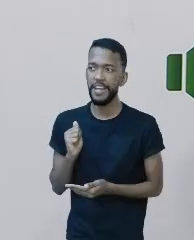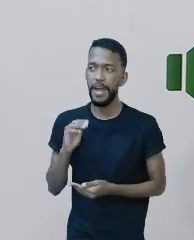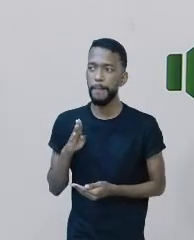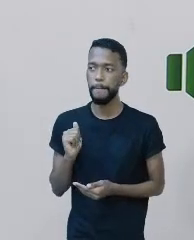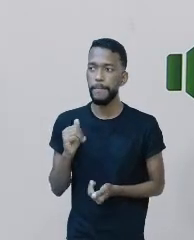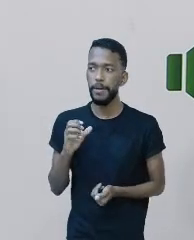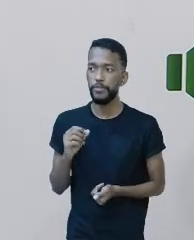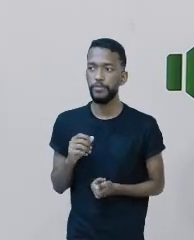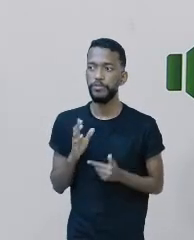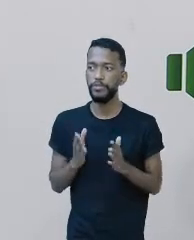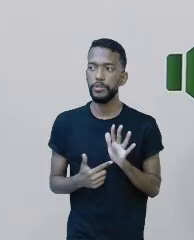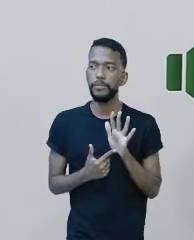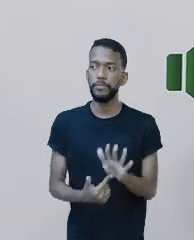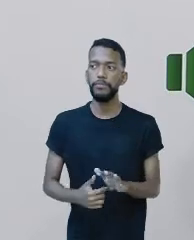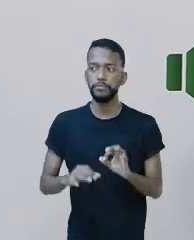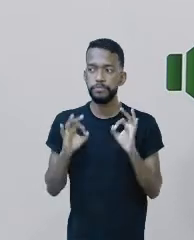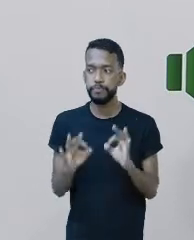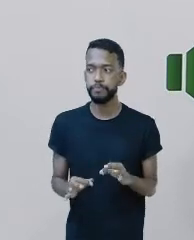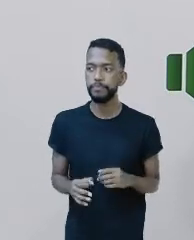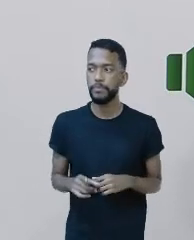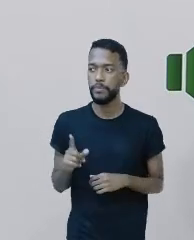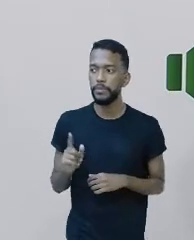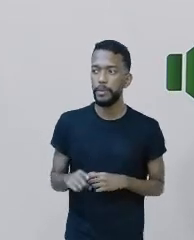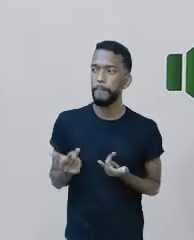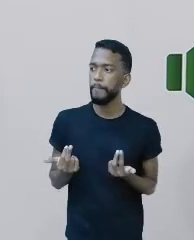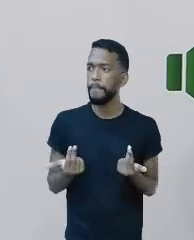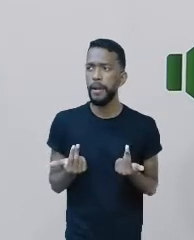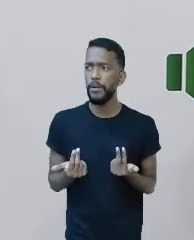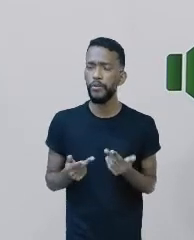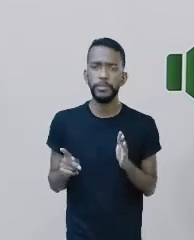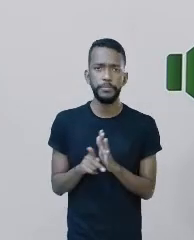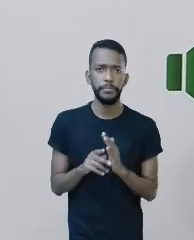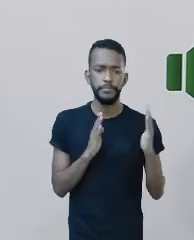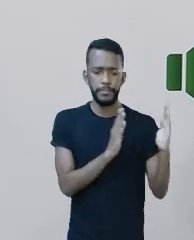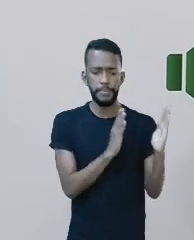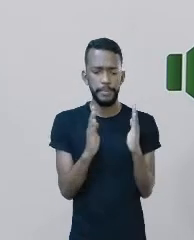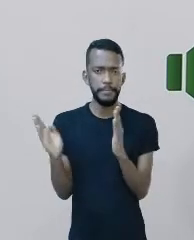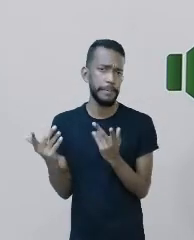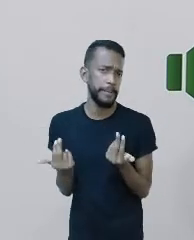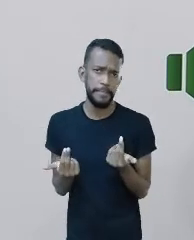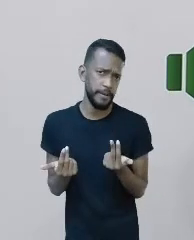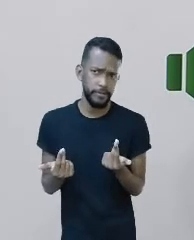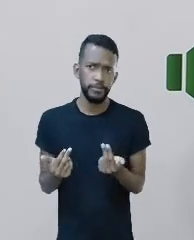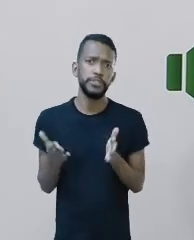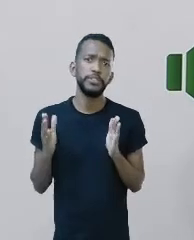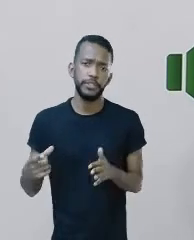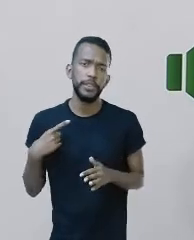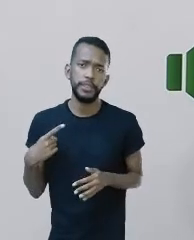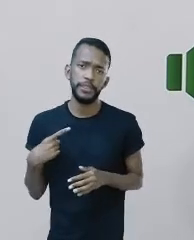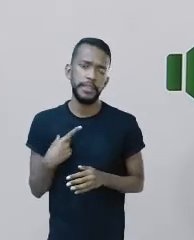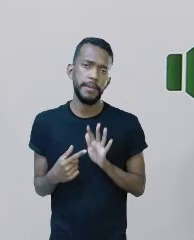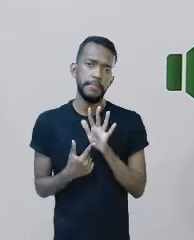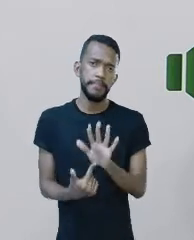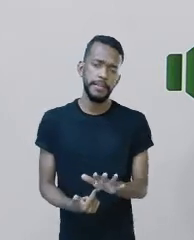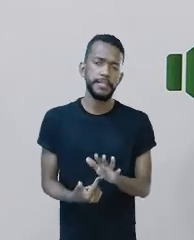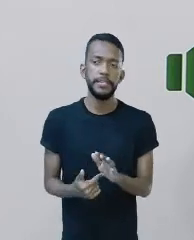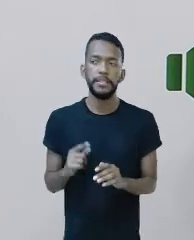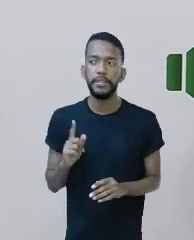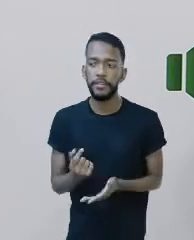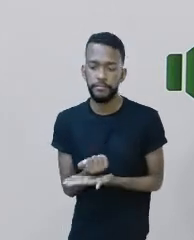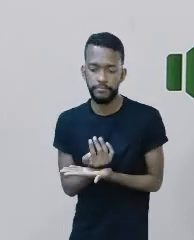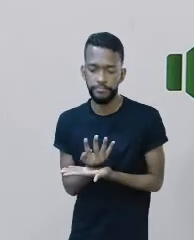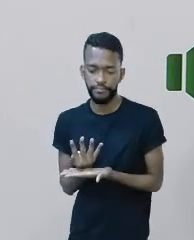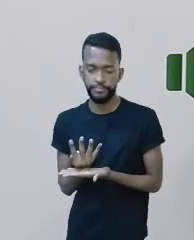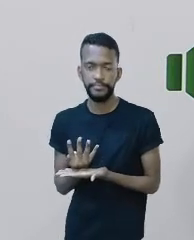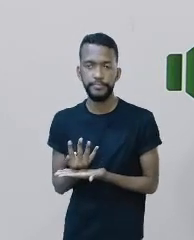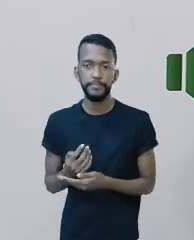serve justamente para mostrarmos, é a mesma coisa que isso aqui, ó. Ele representa como o quadro valor de